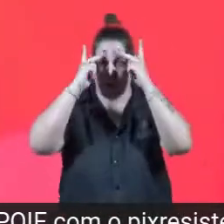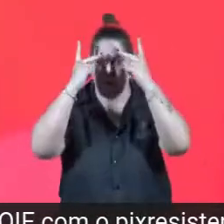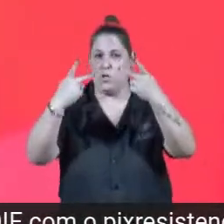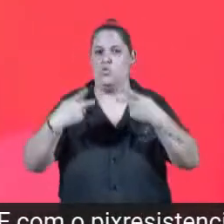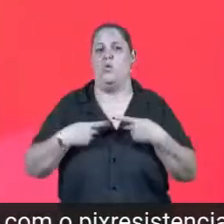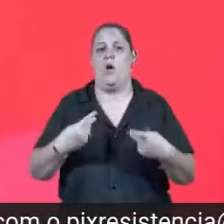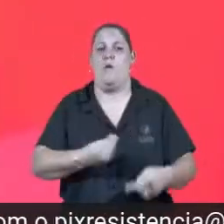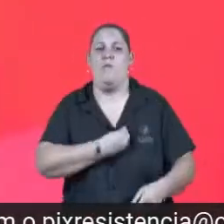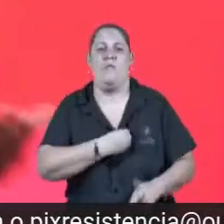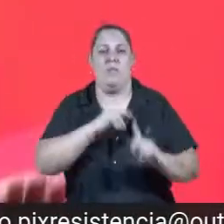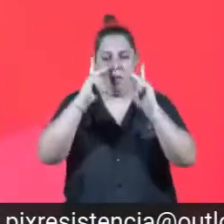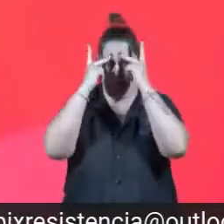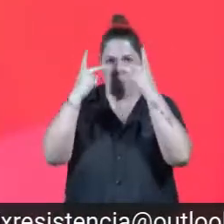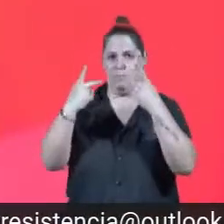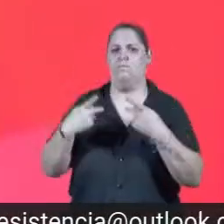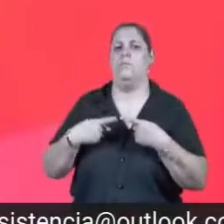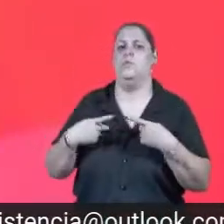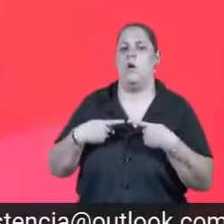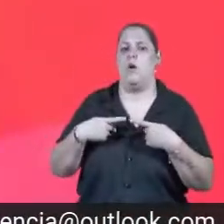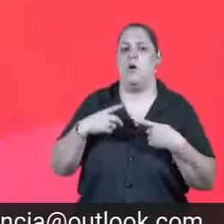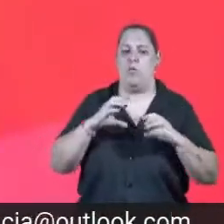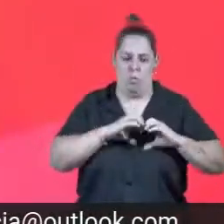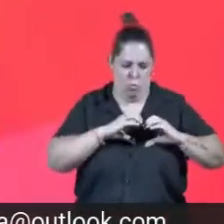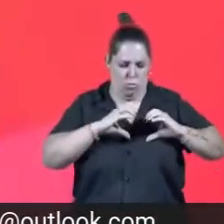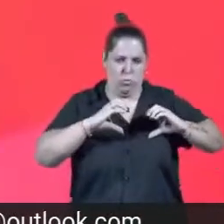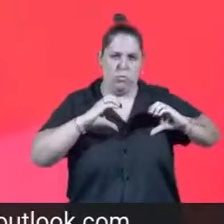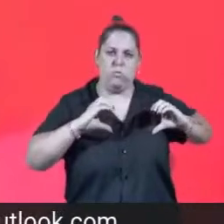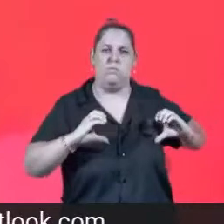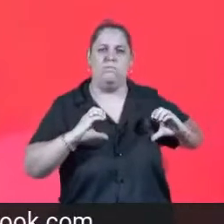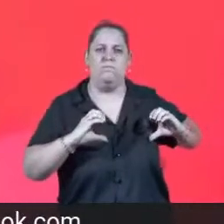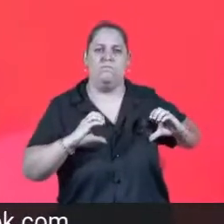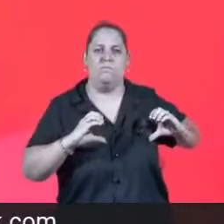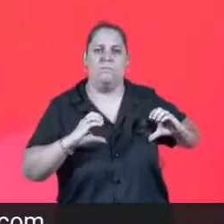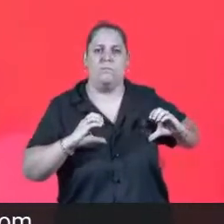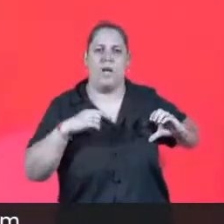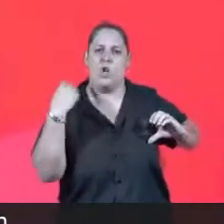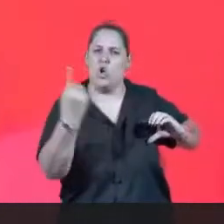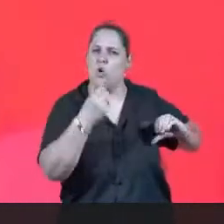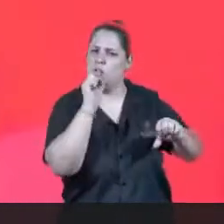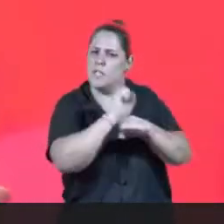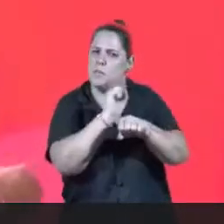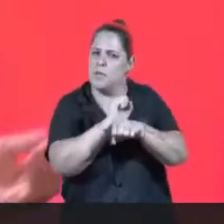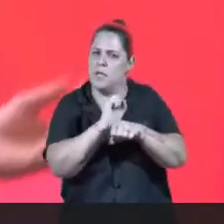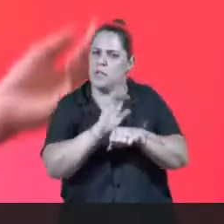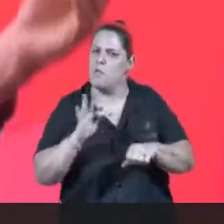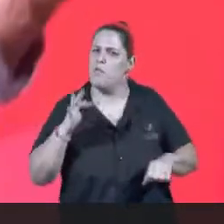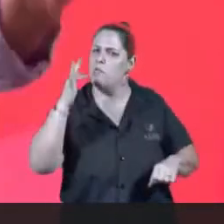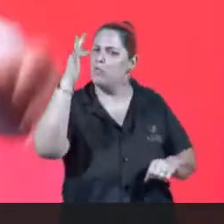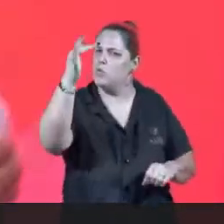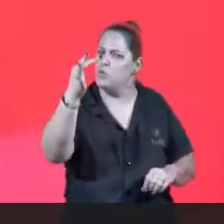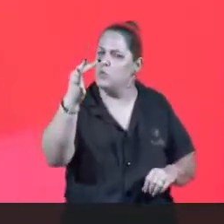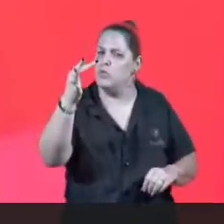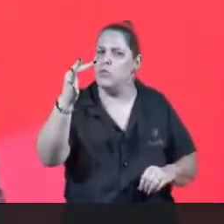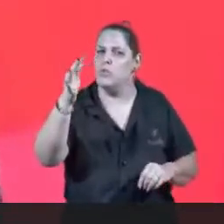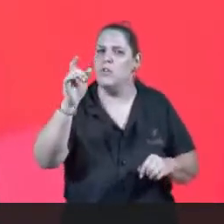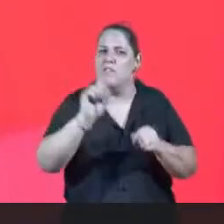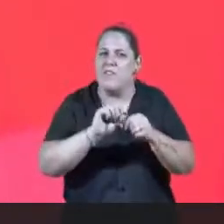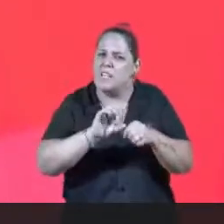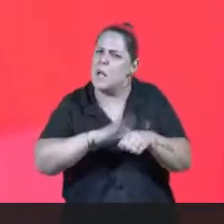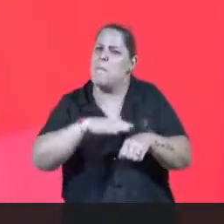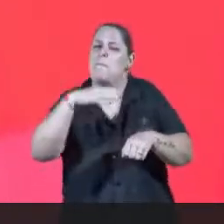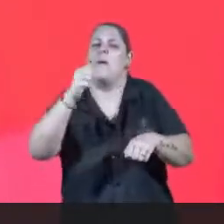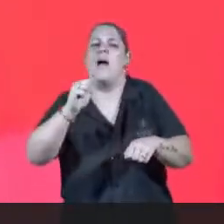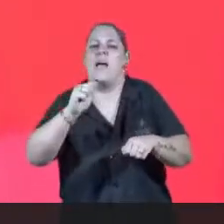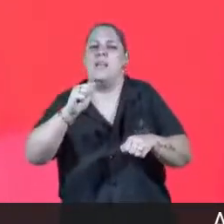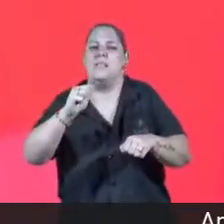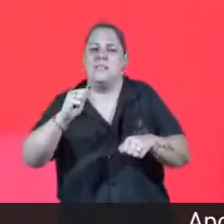pessoal e ele vem com o coração aberto. Então, a nossa esperança é que você coloque mais um pouquinho de